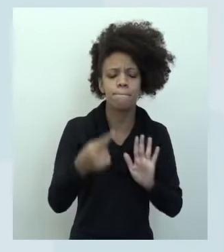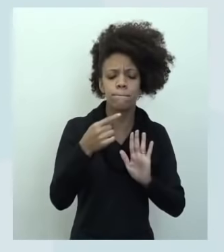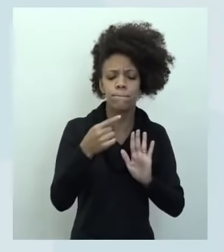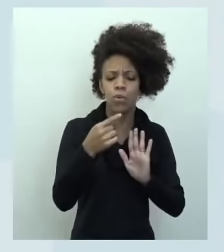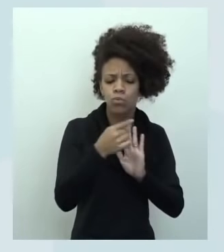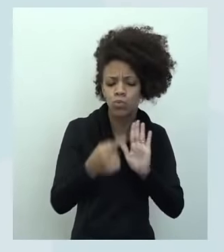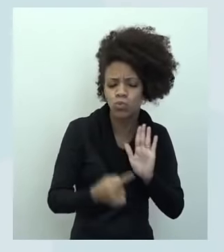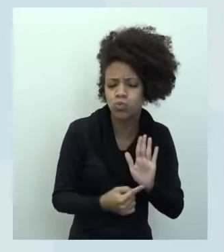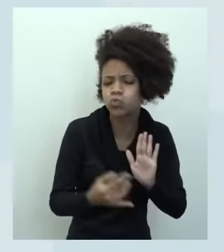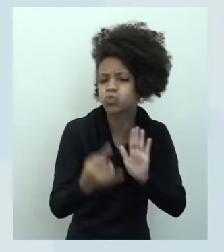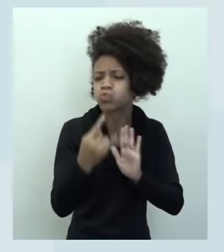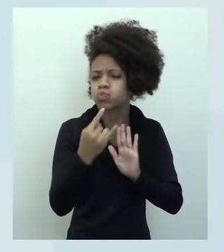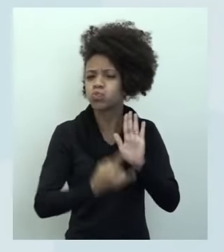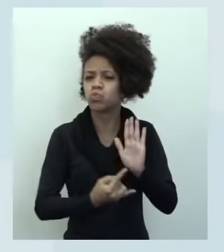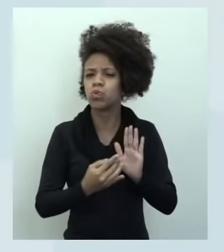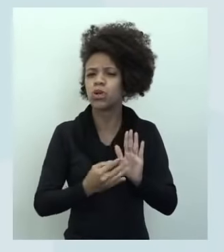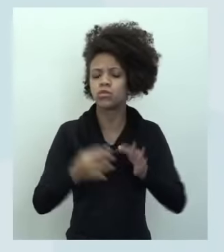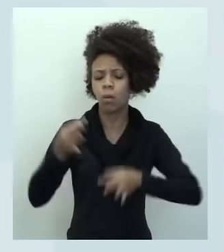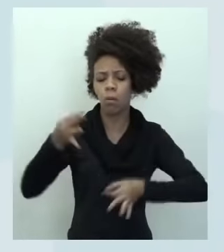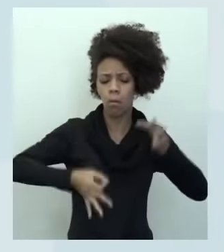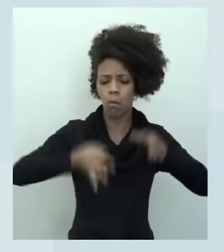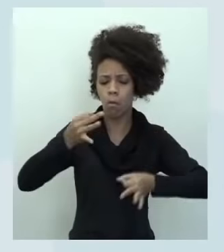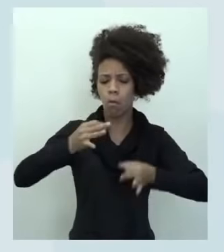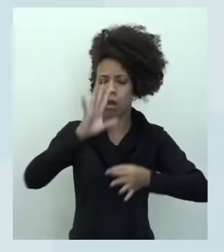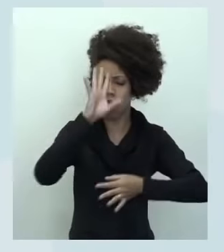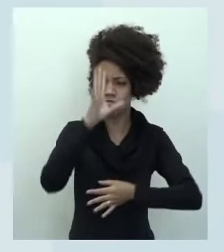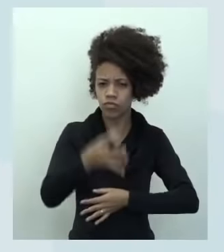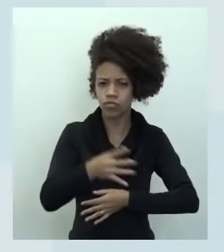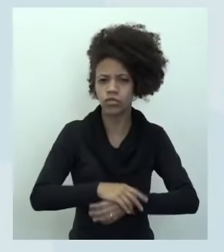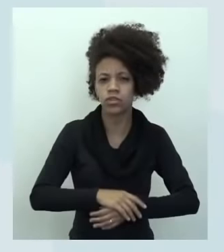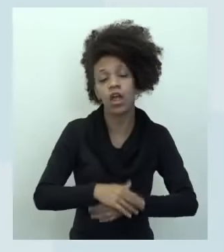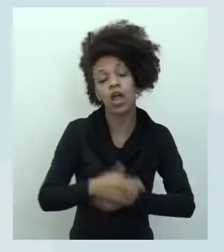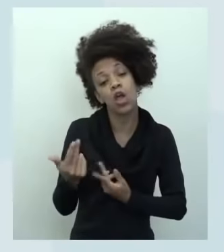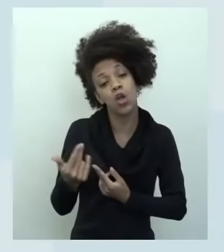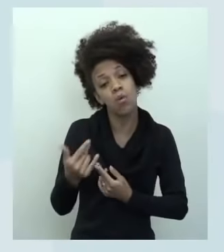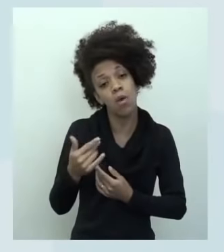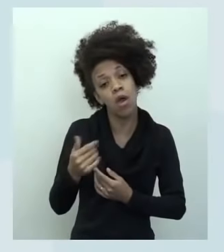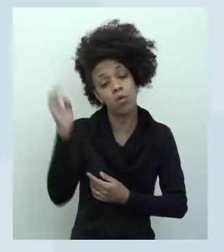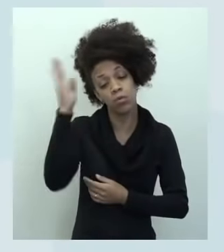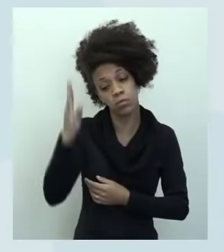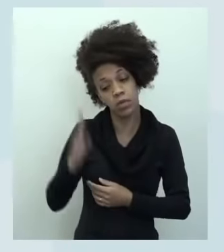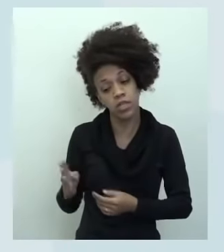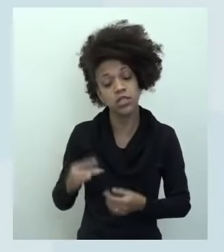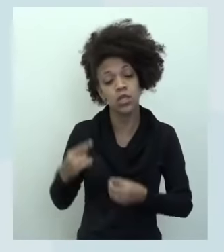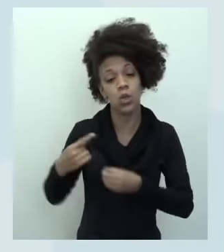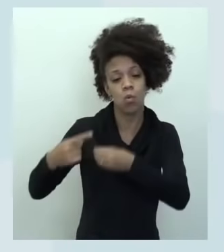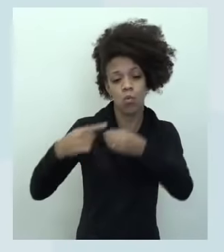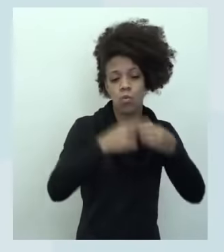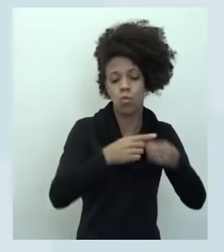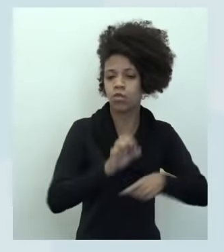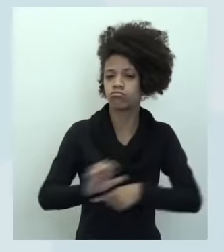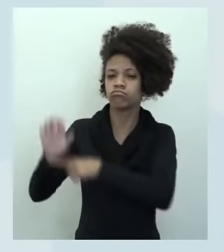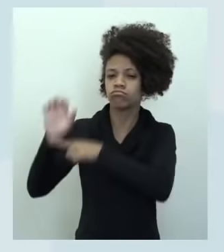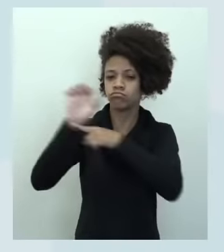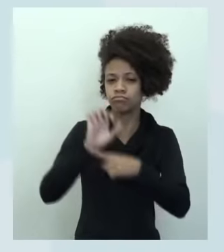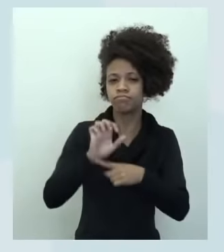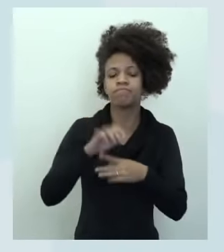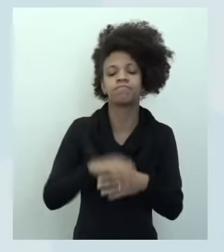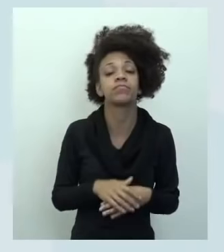divisão política administrativa, como é o caso do mapa do Brasil, dos estados e dos municípios, e por uma dada